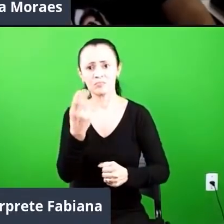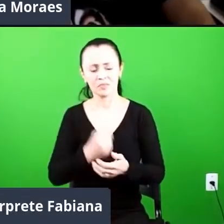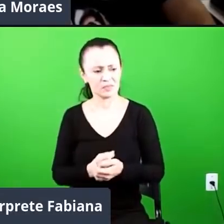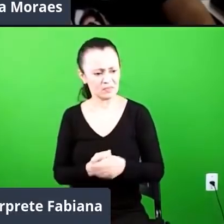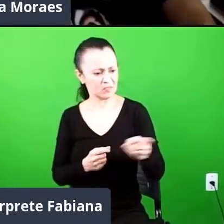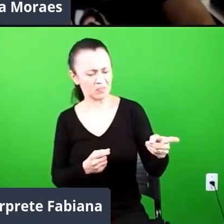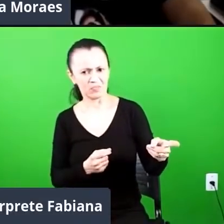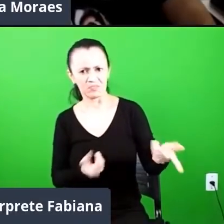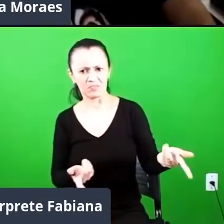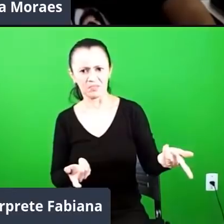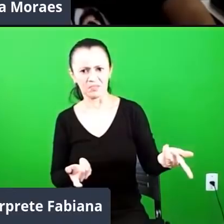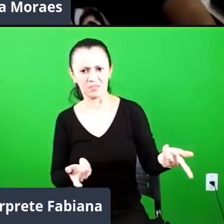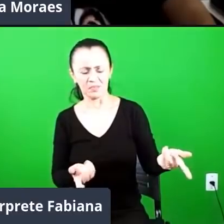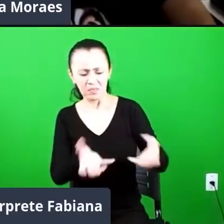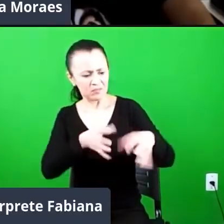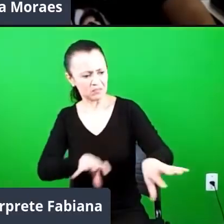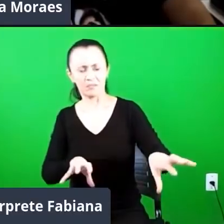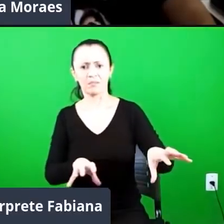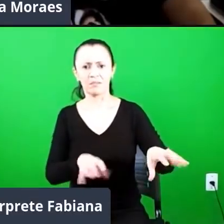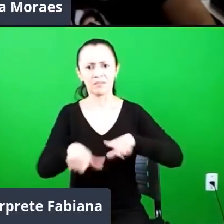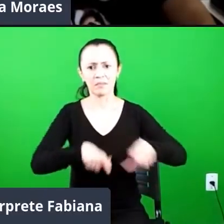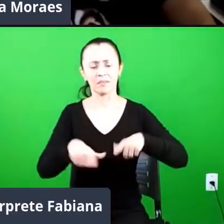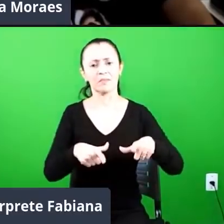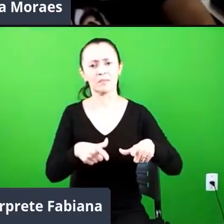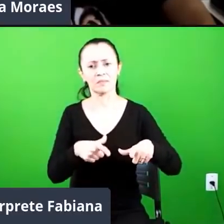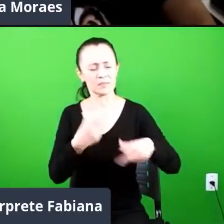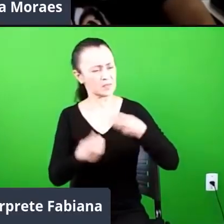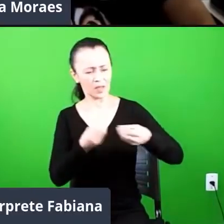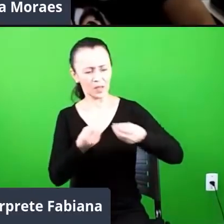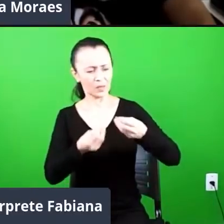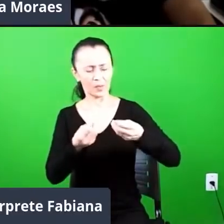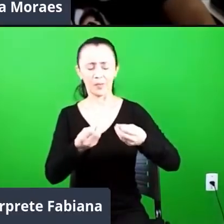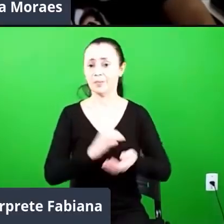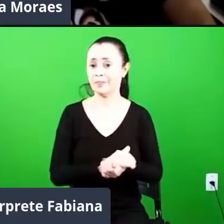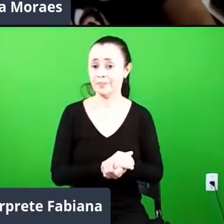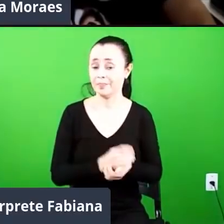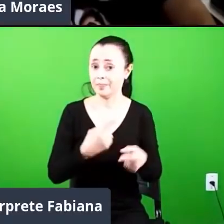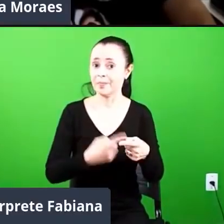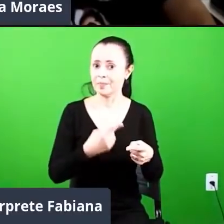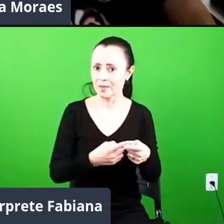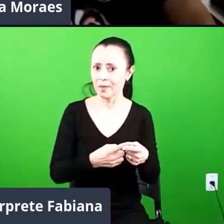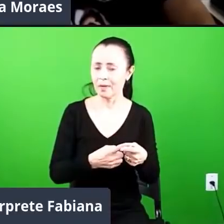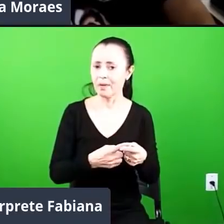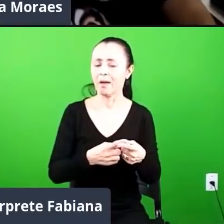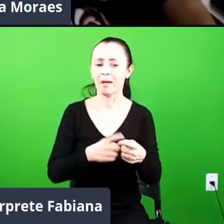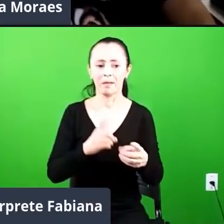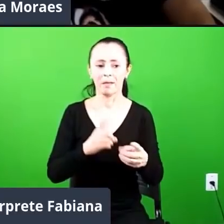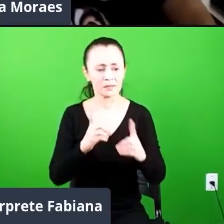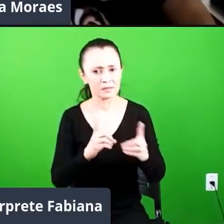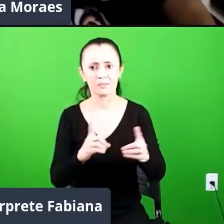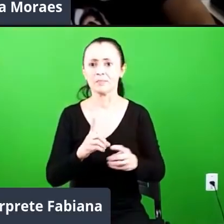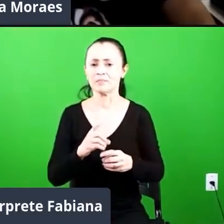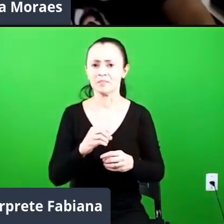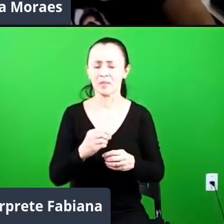irresponsável, de não querer trabalhar, né? Porque, gente, fazer essa dinâmica, principalmente nas gravações de